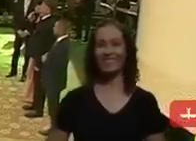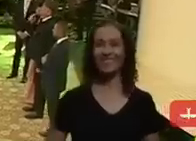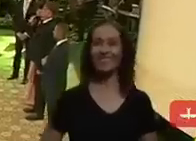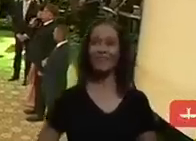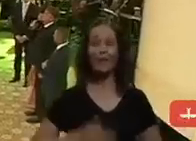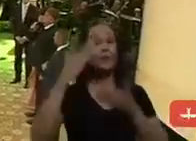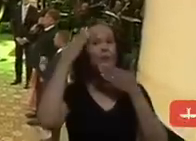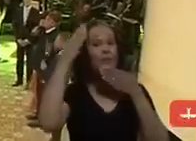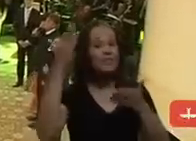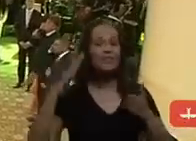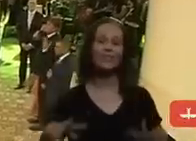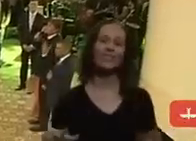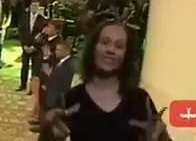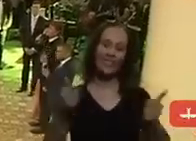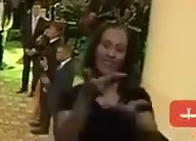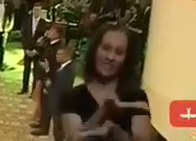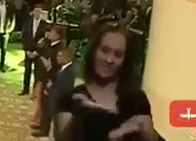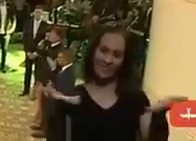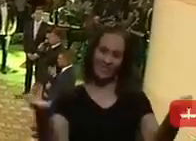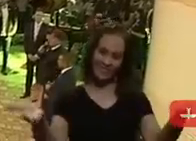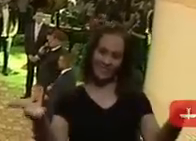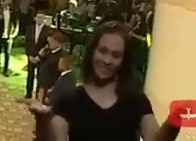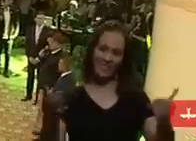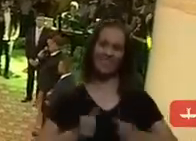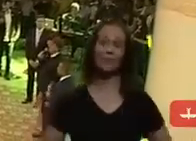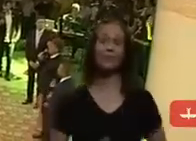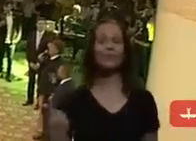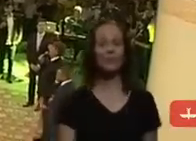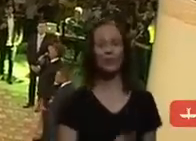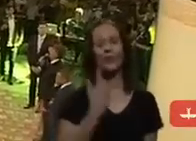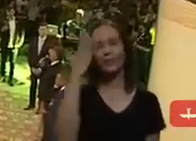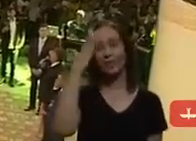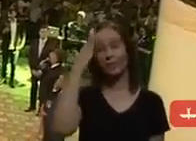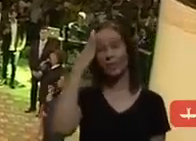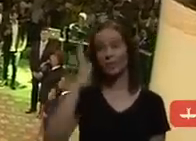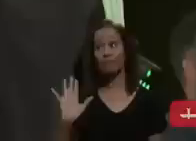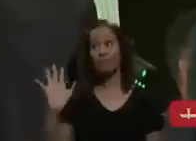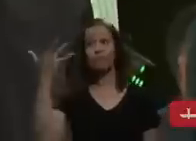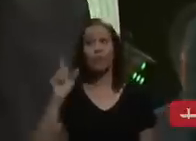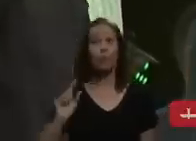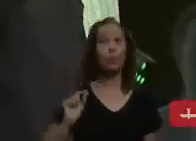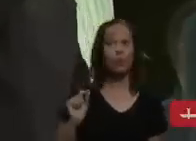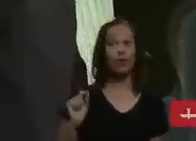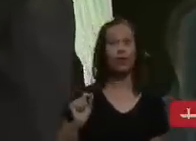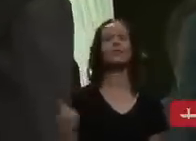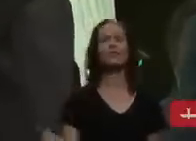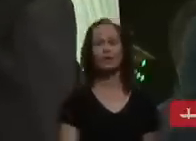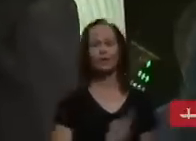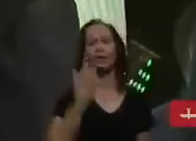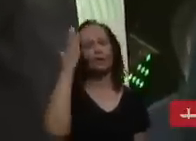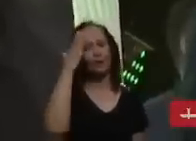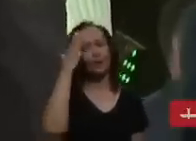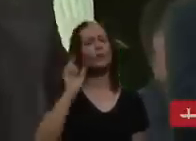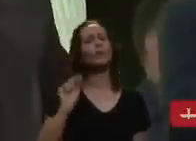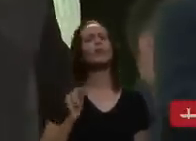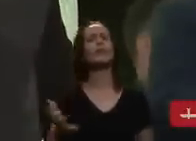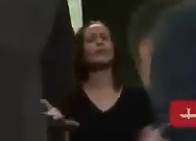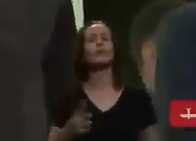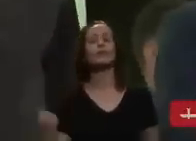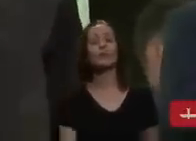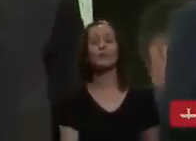Muito obrigado a todos. Nós sabemos o que está em jogo, nós sabemos o que queremos para o nosso